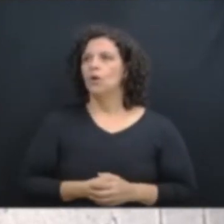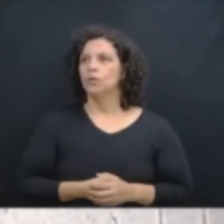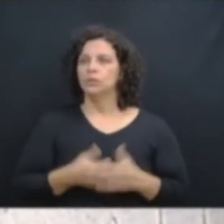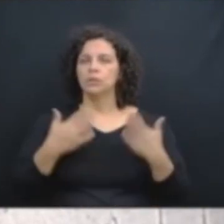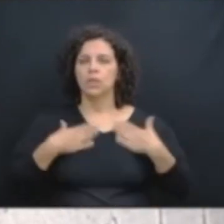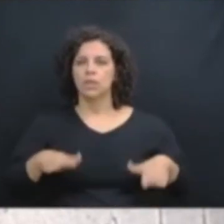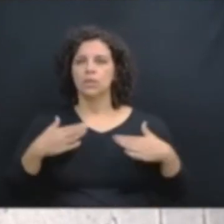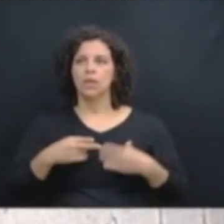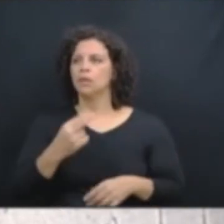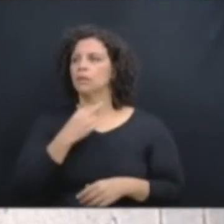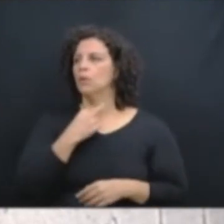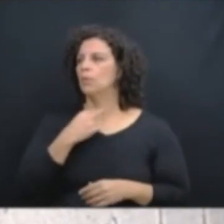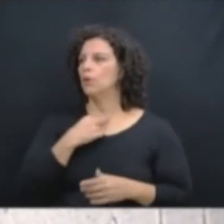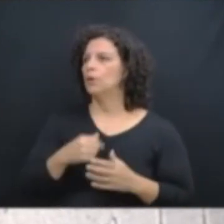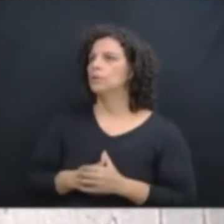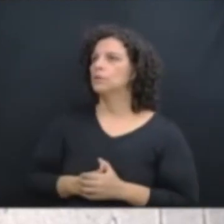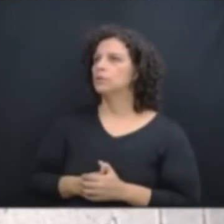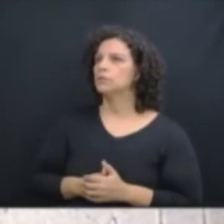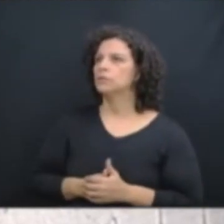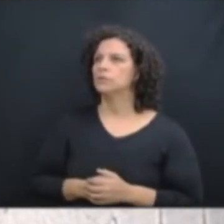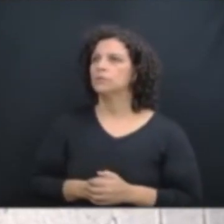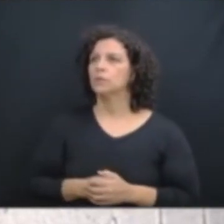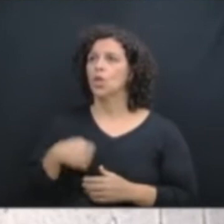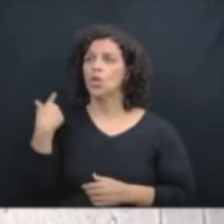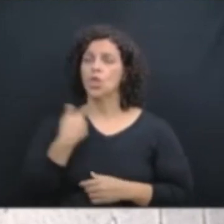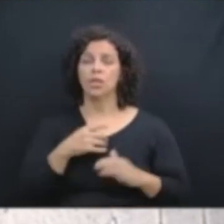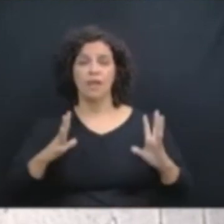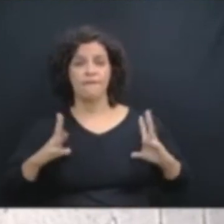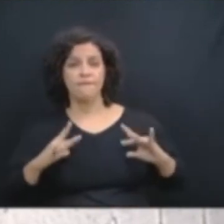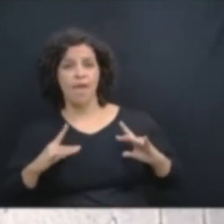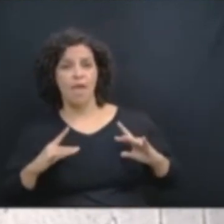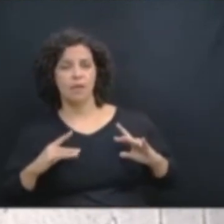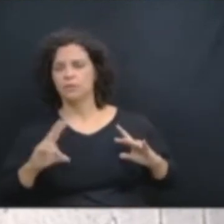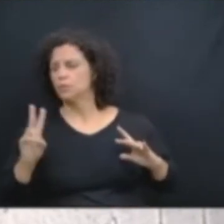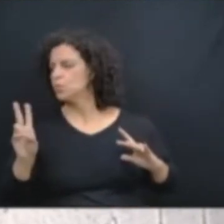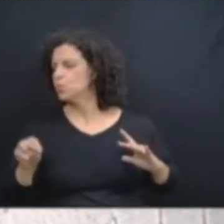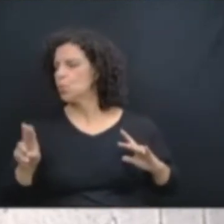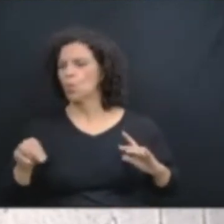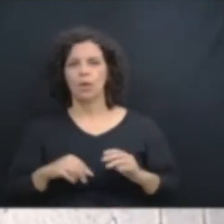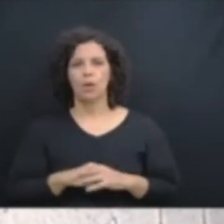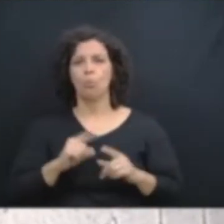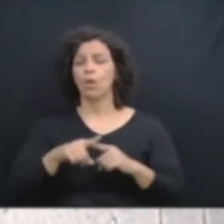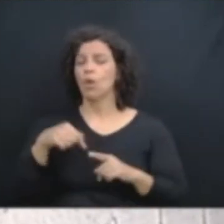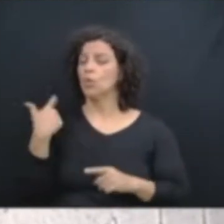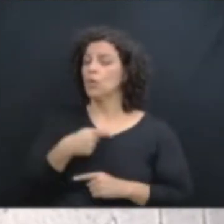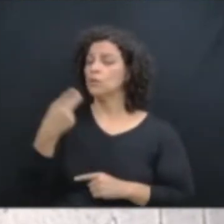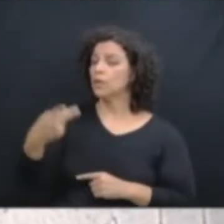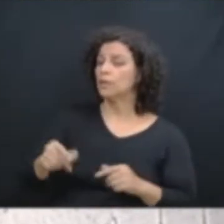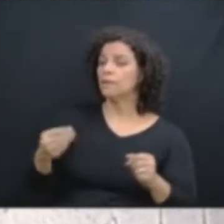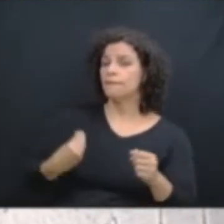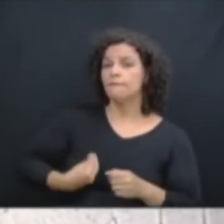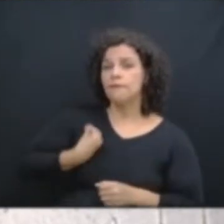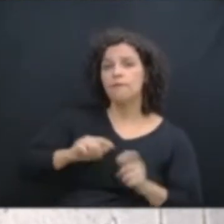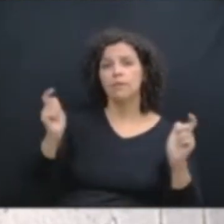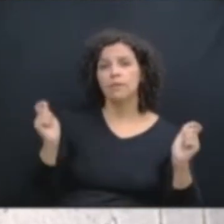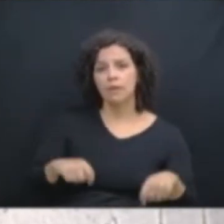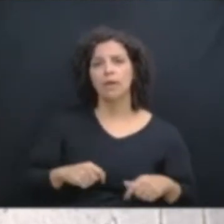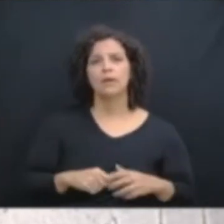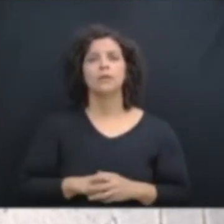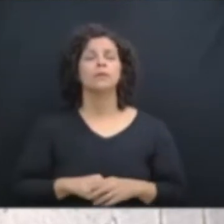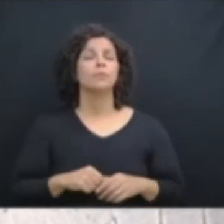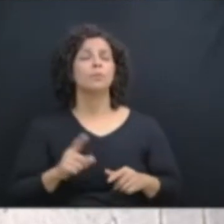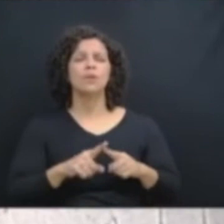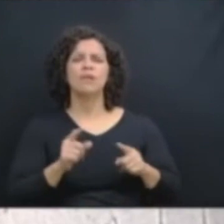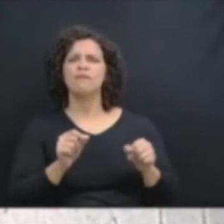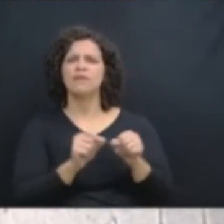descansar. Nós não vamos tirar férias um minuto, enquanto a gente tiver a possibilidade de